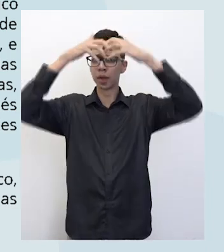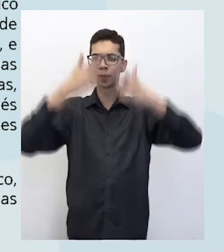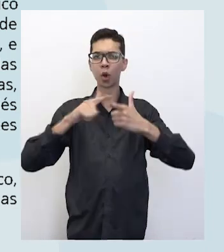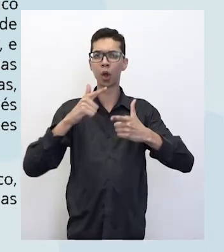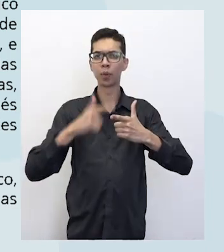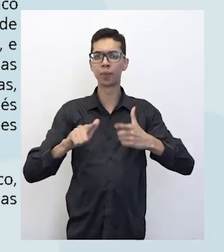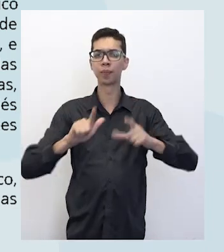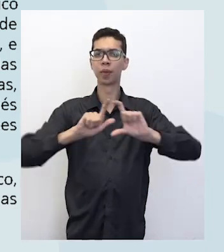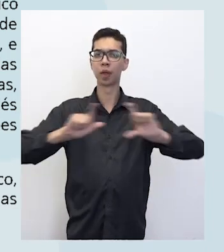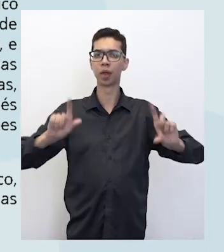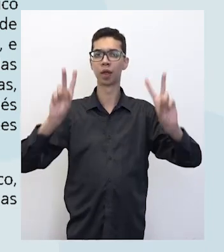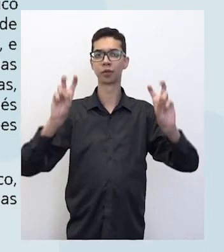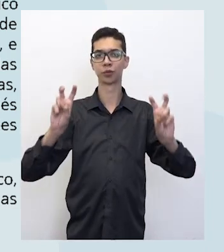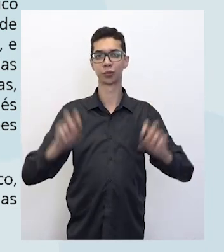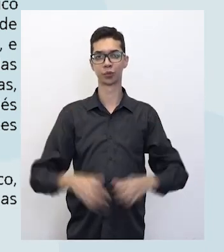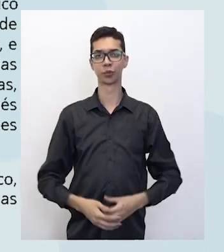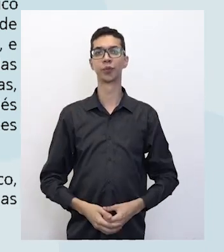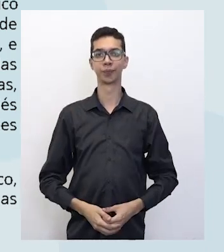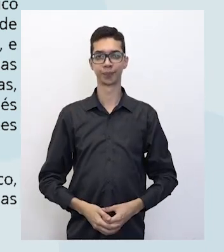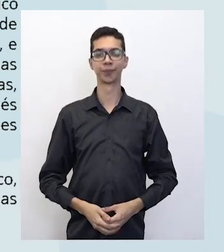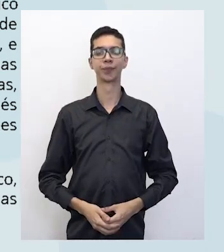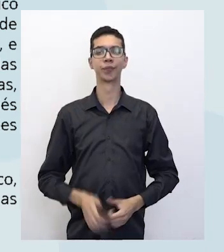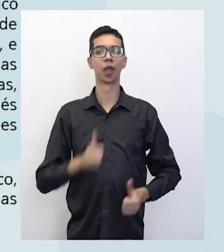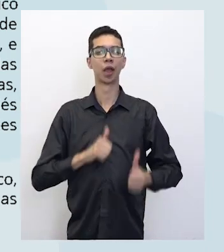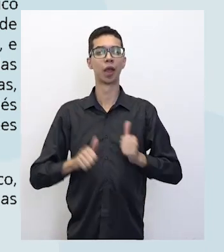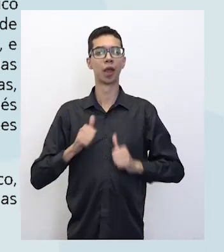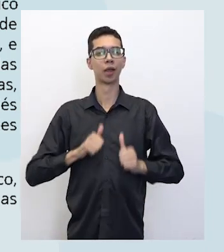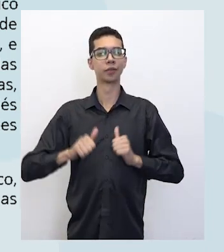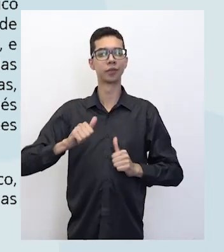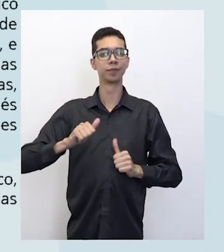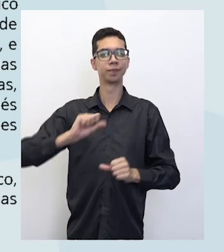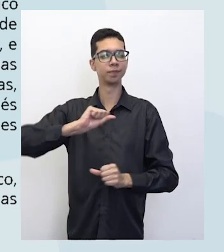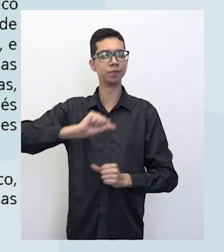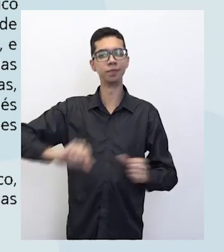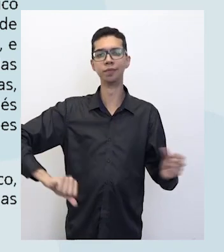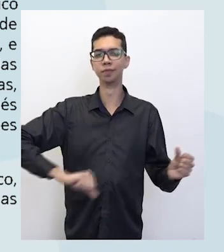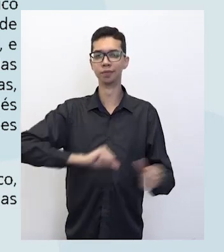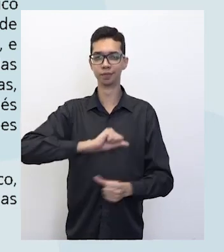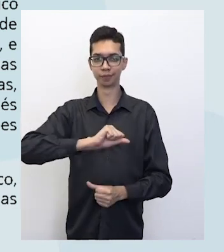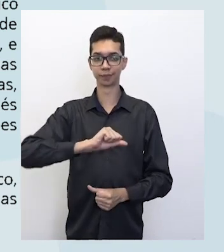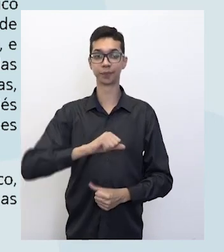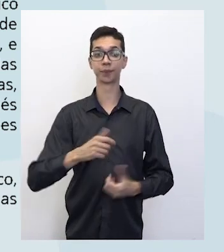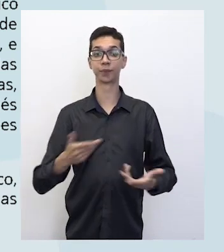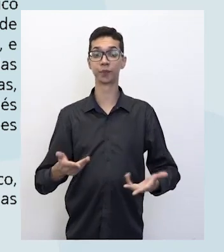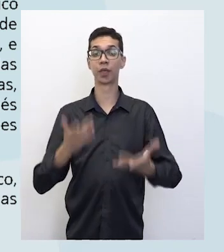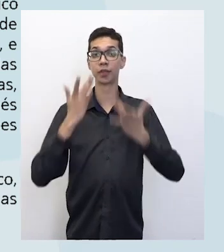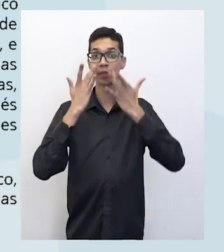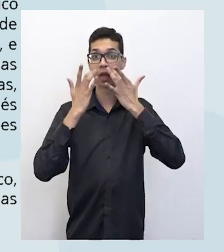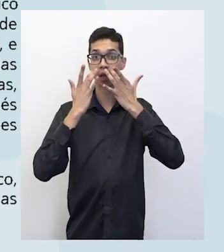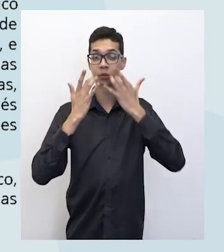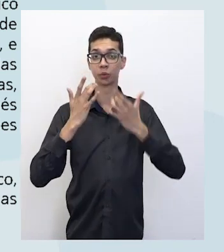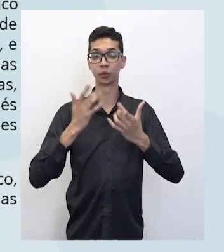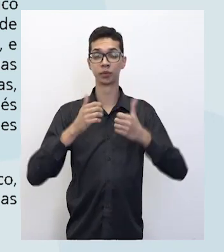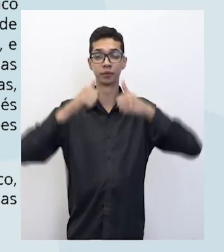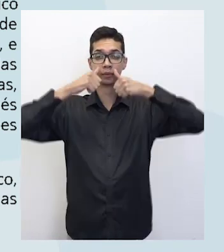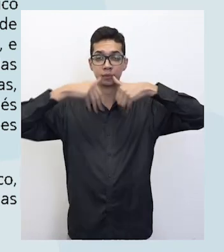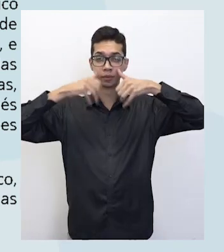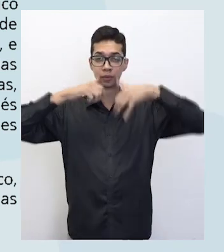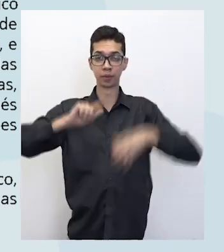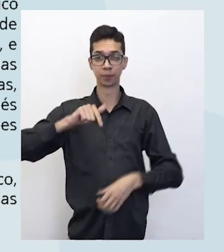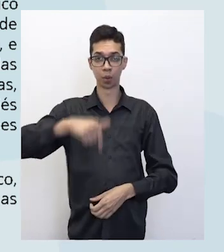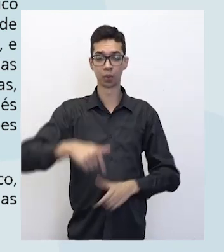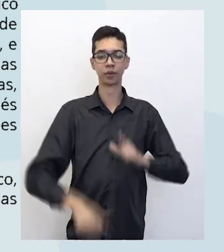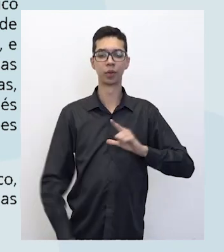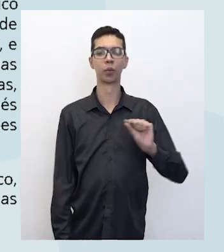viés vanguardista revolucionário, em produções politizadas. Dentro do contexto de teatro pós-dramático, percebemos o surgimento de